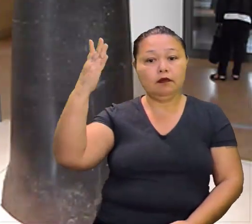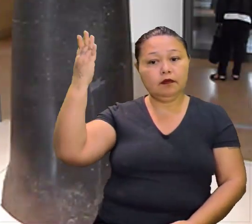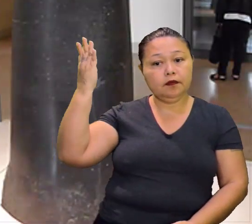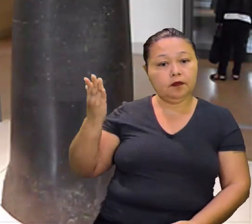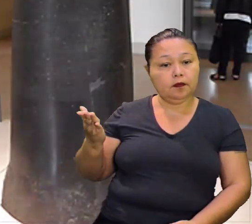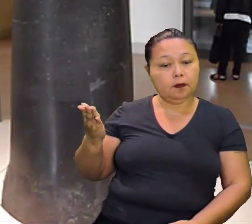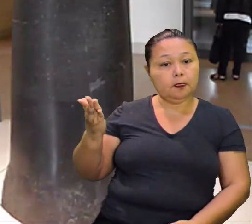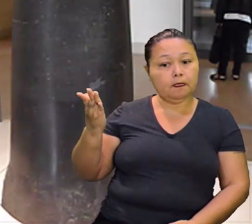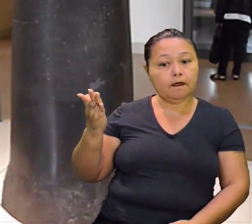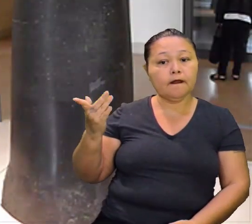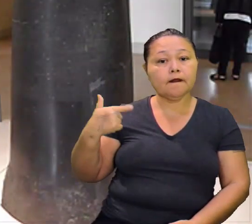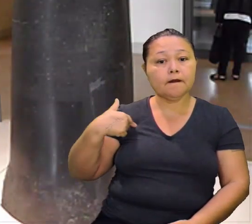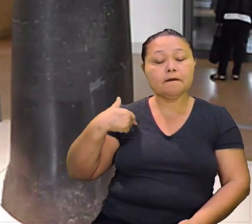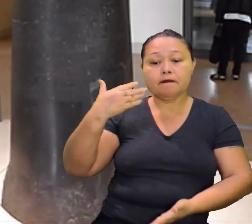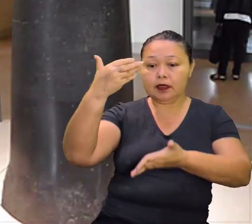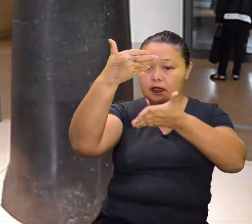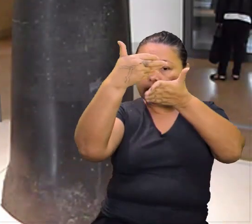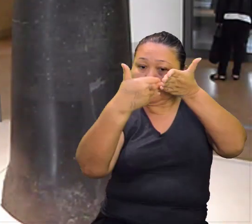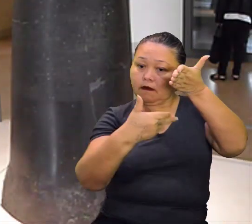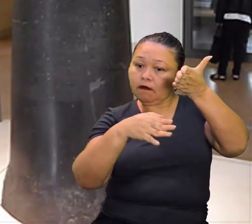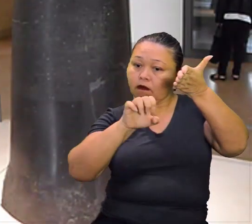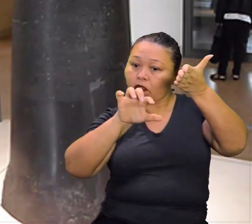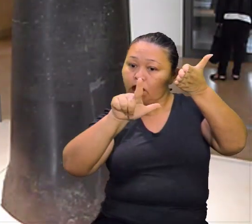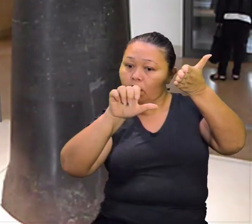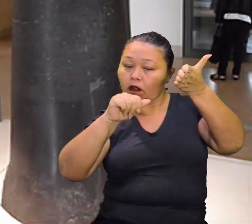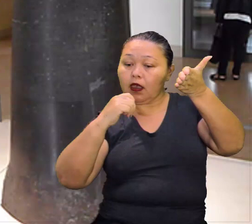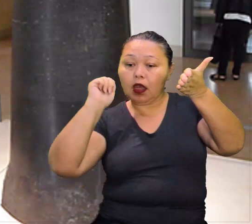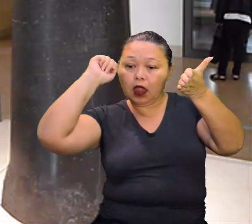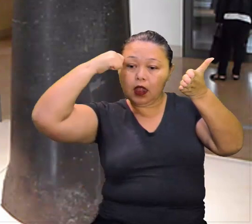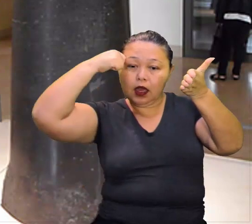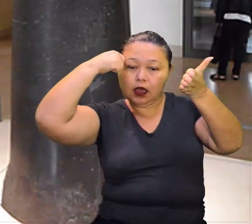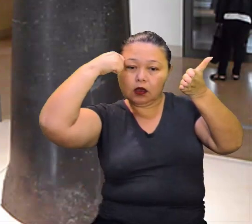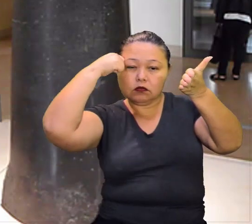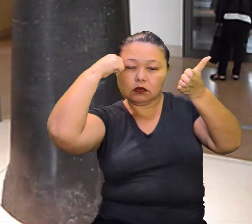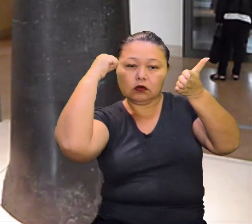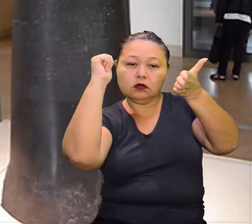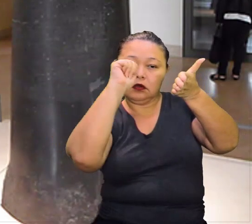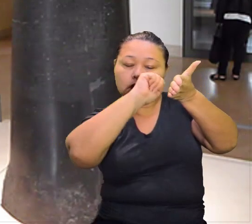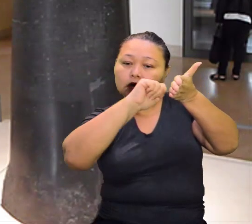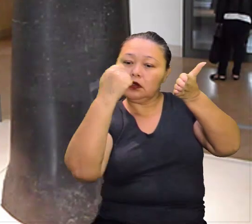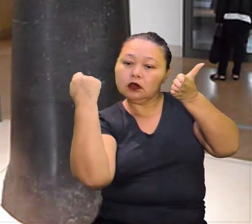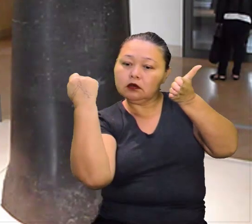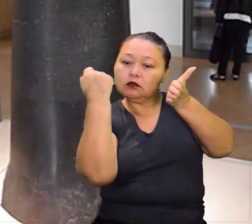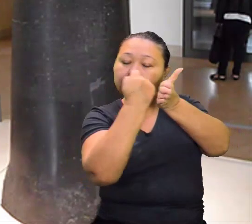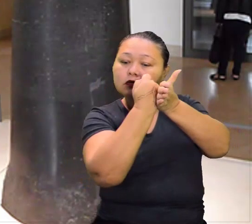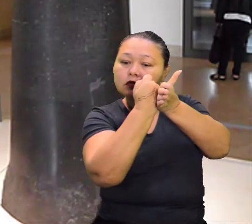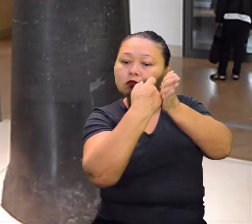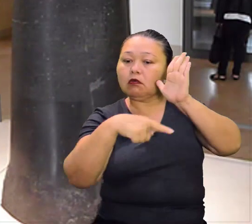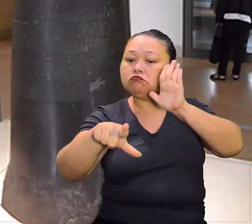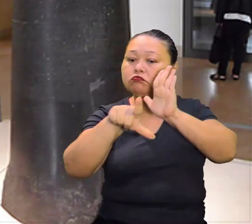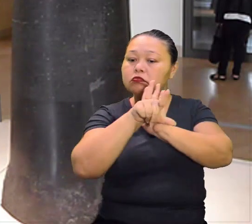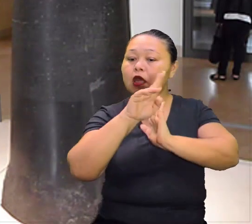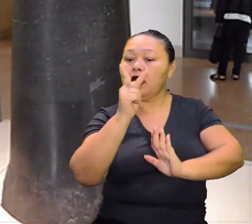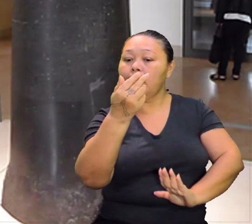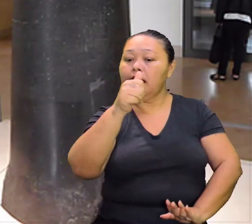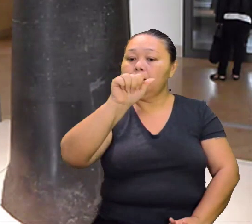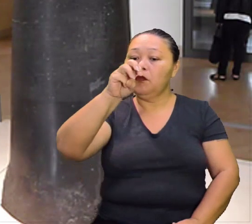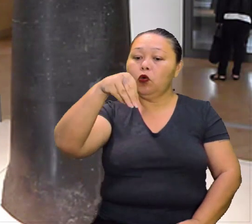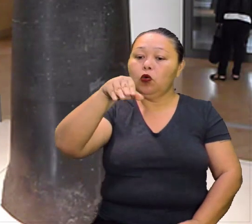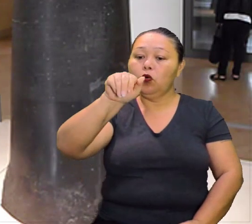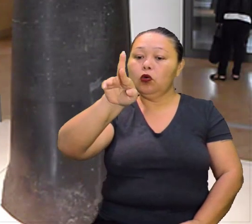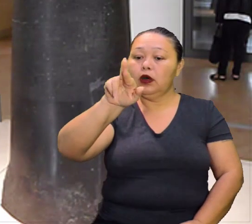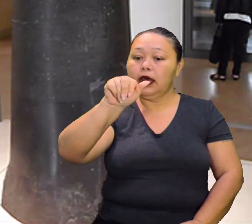Aí, essa é a estela de cor negra, onde temos o código do rei Hammurabi.